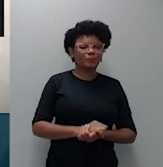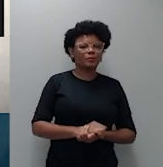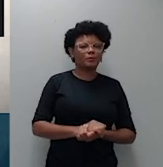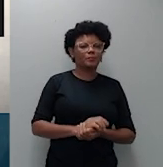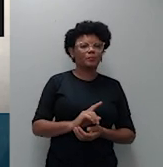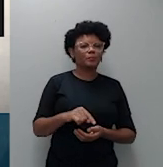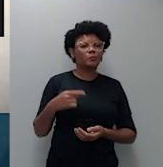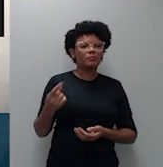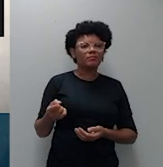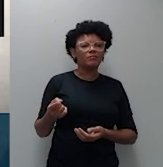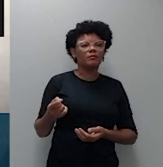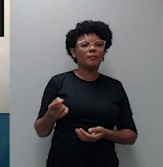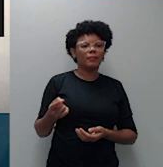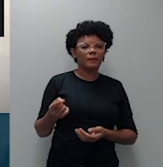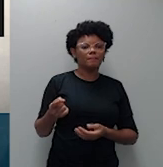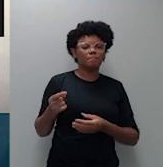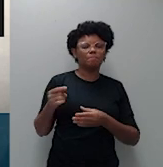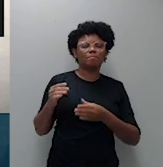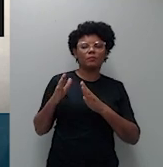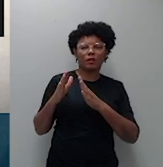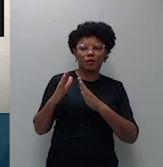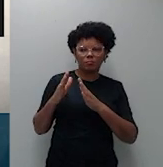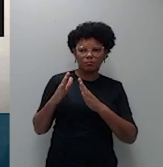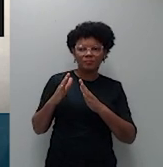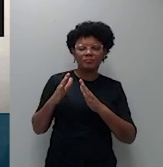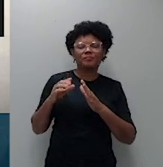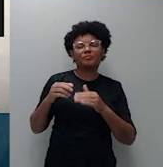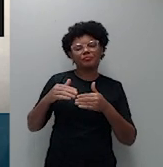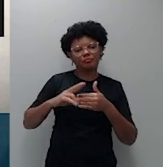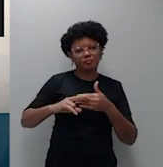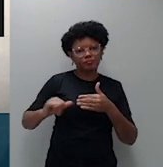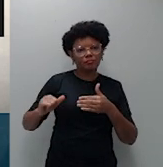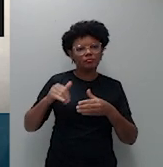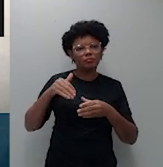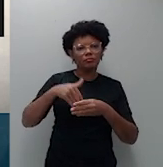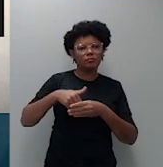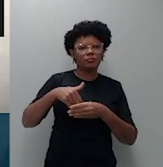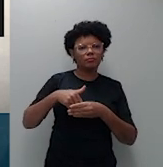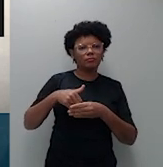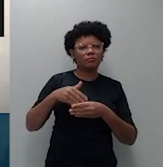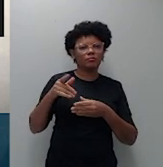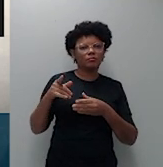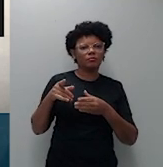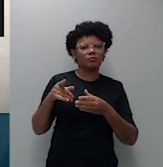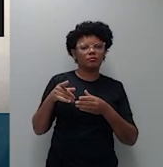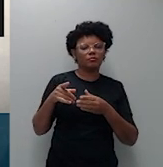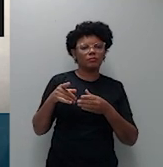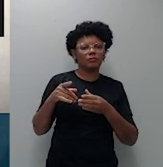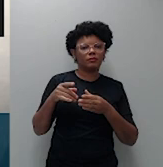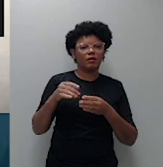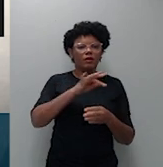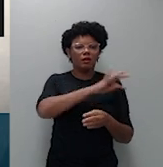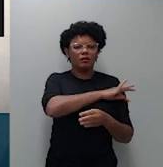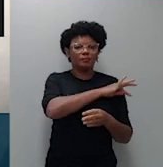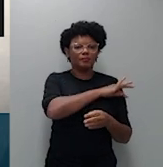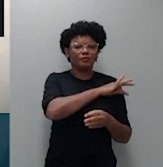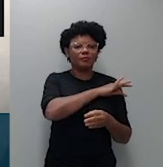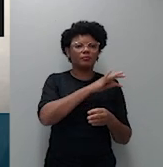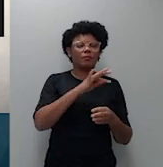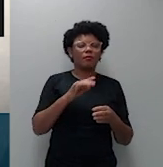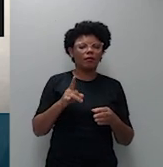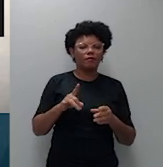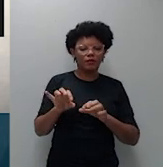voto-vista tá feliz não vai se informar que eu tenho que programar aqui para arrumar para deixar que ele vai